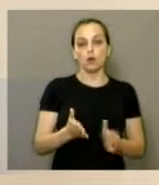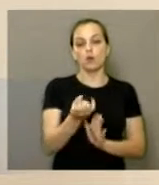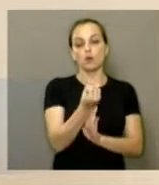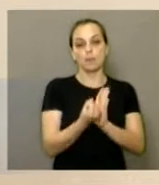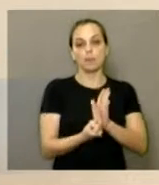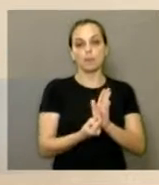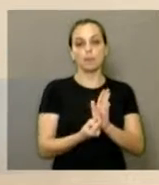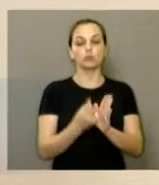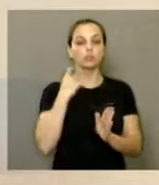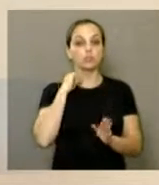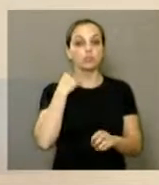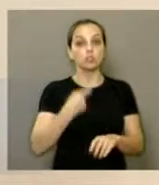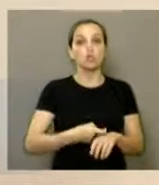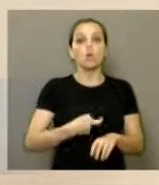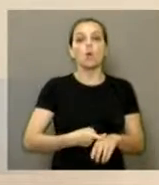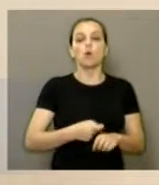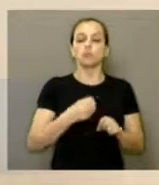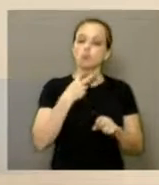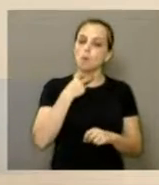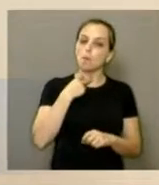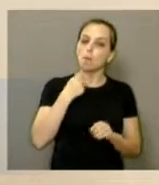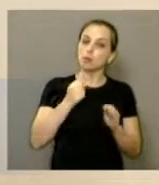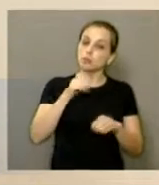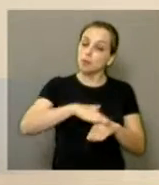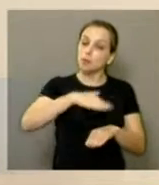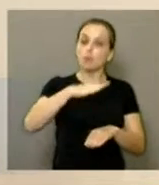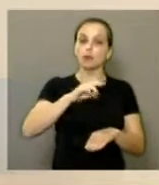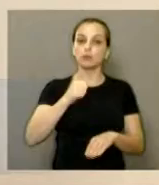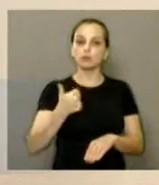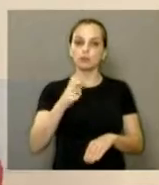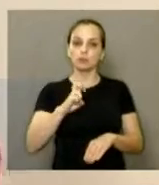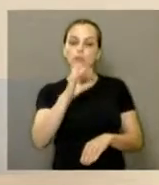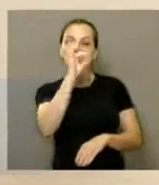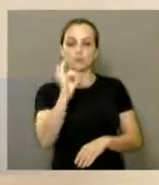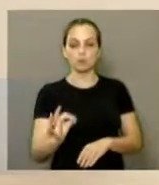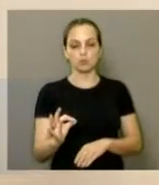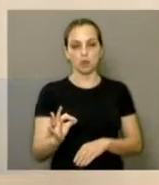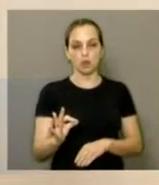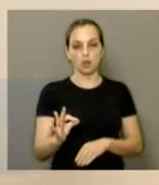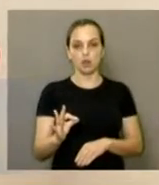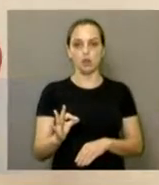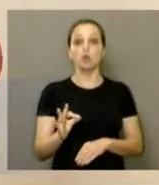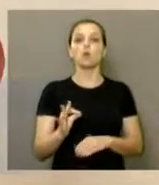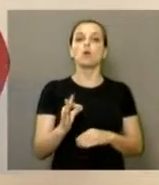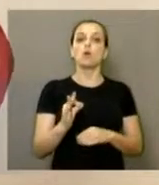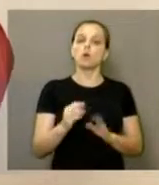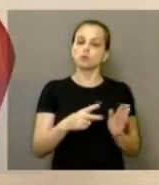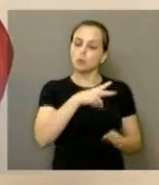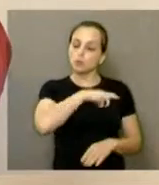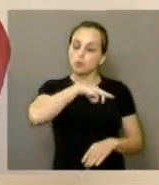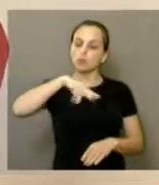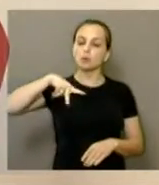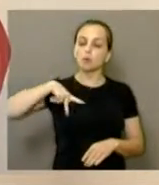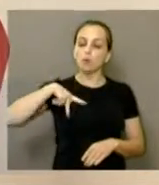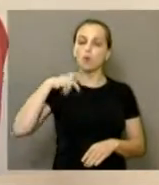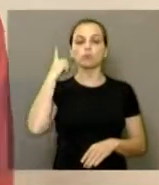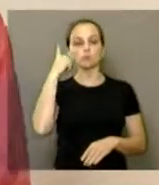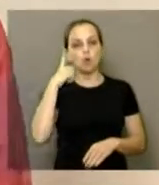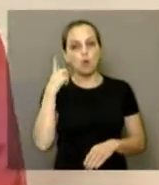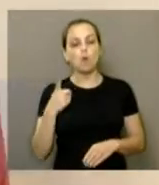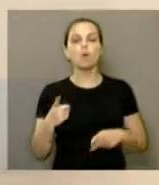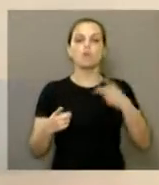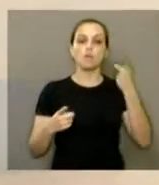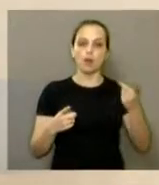não poderia ser acima dos 15%. Isso está no Ministério Público, o doutor Raul vai